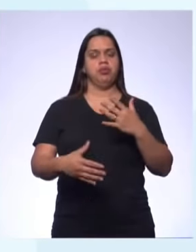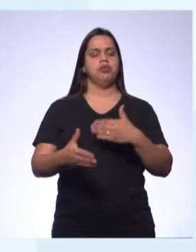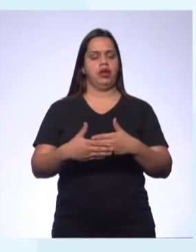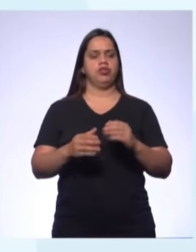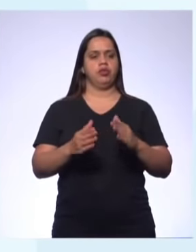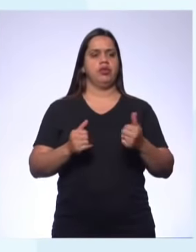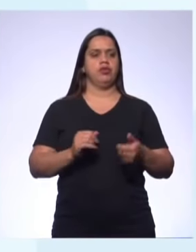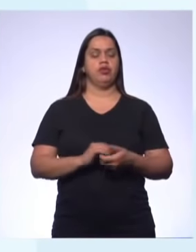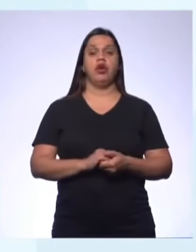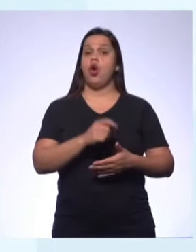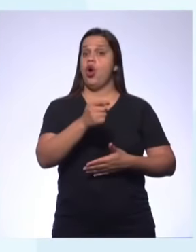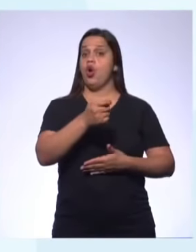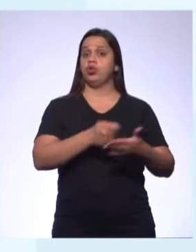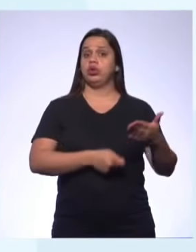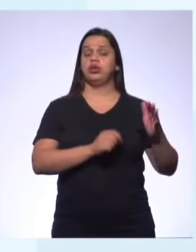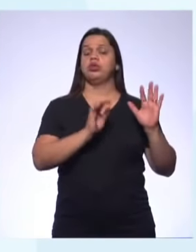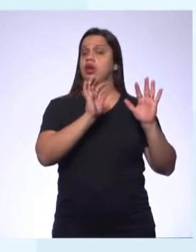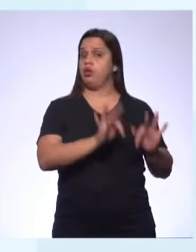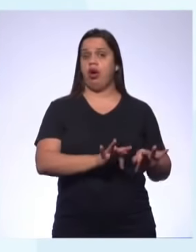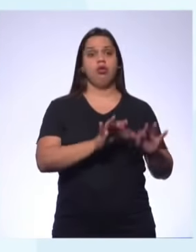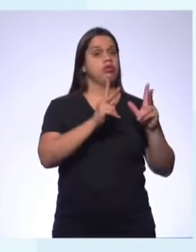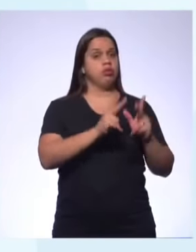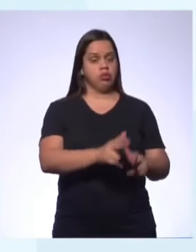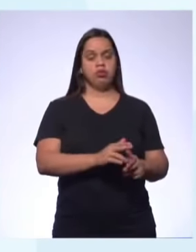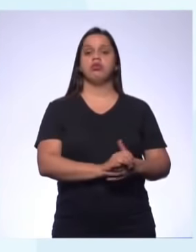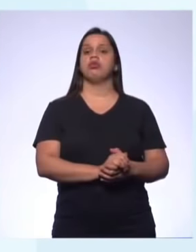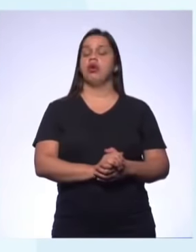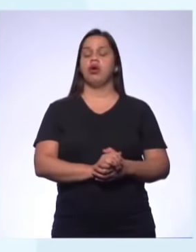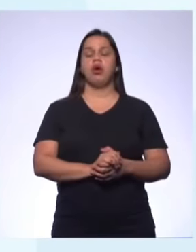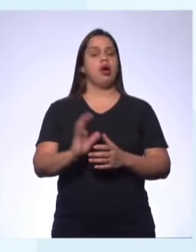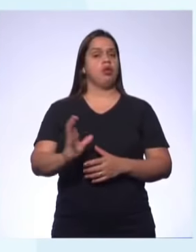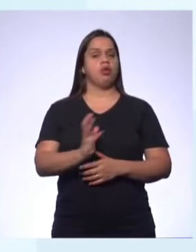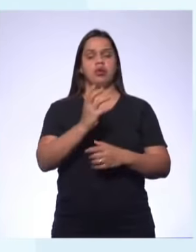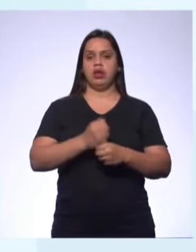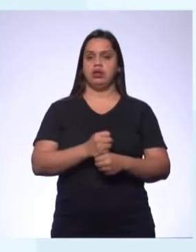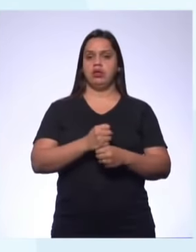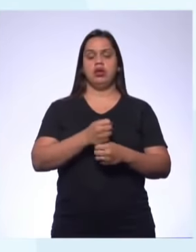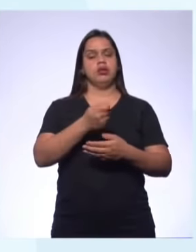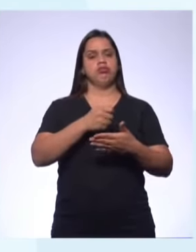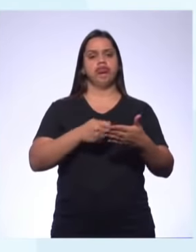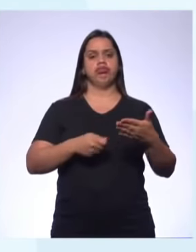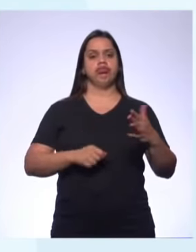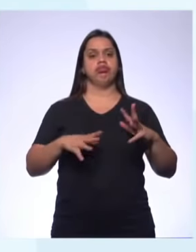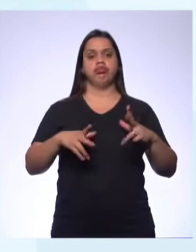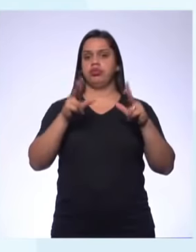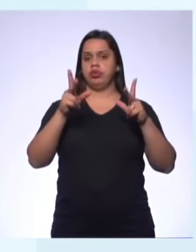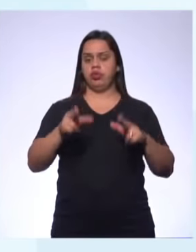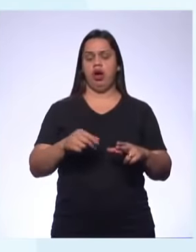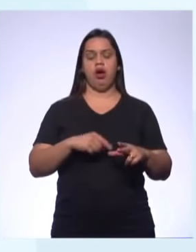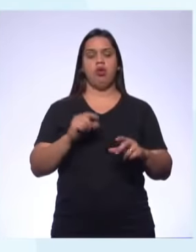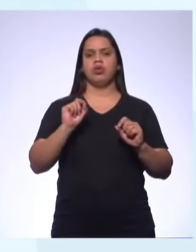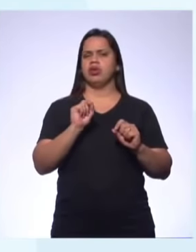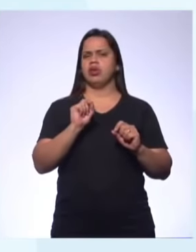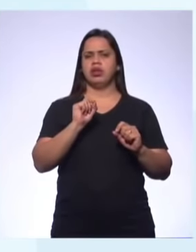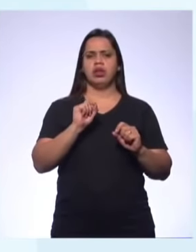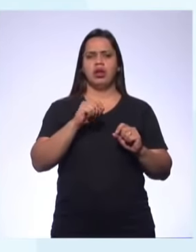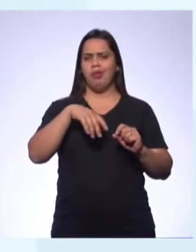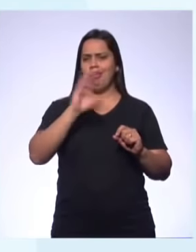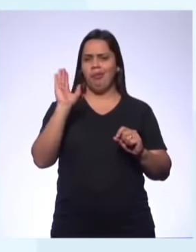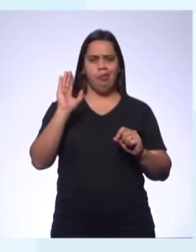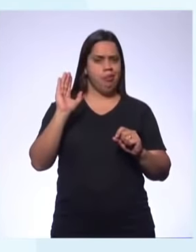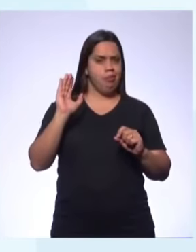é o mesmo, o final dele é o mesmo, ele acontece da mesma forma. Então, o clímax dele é o mesmo, né? O